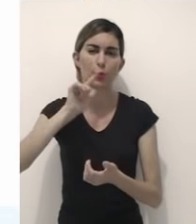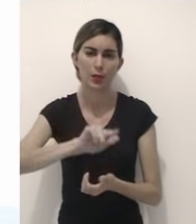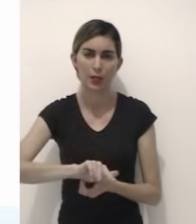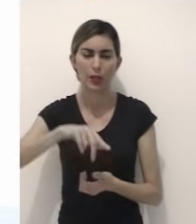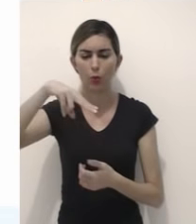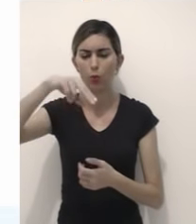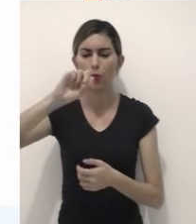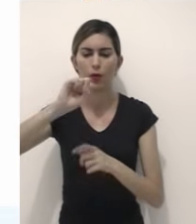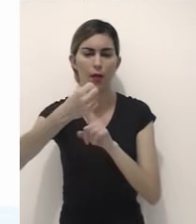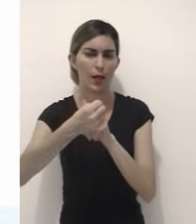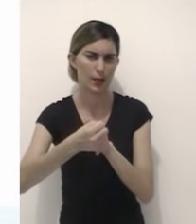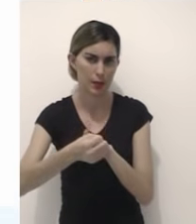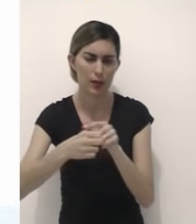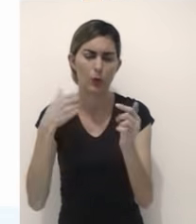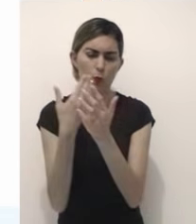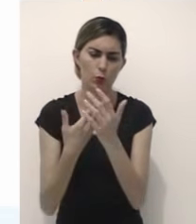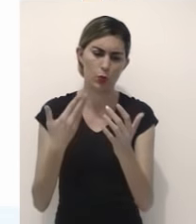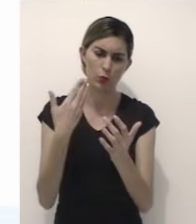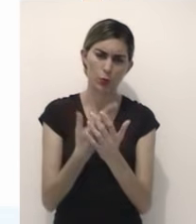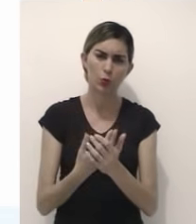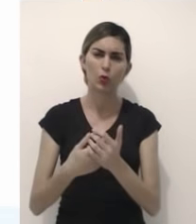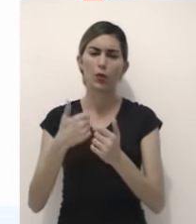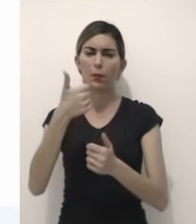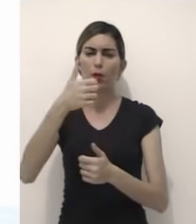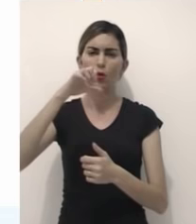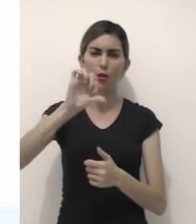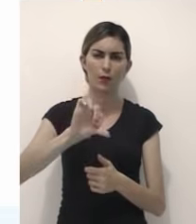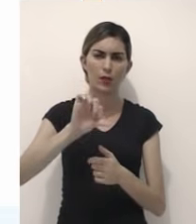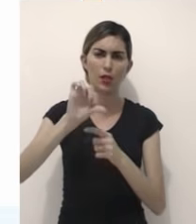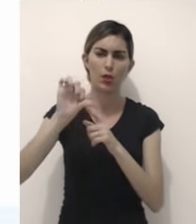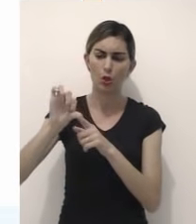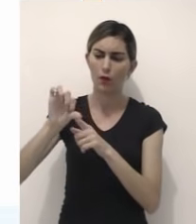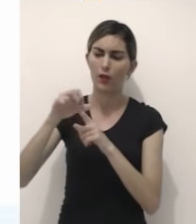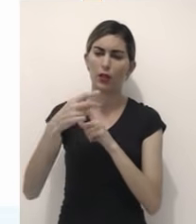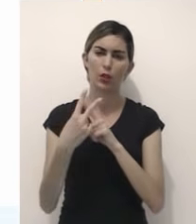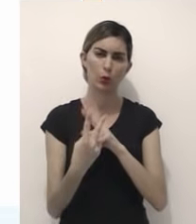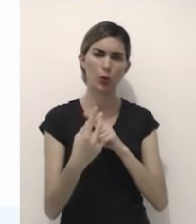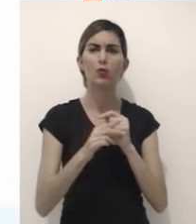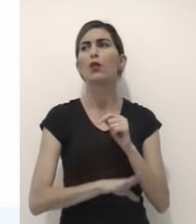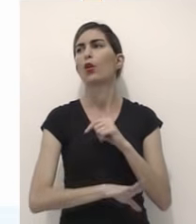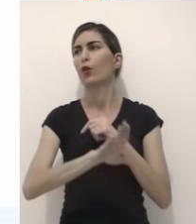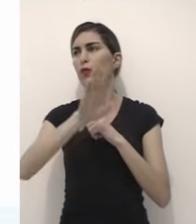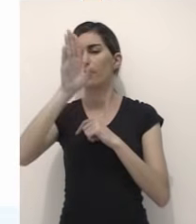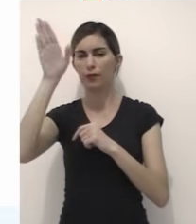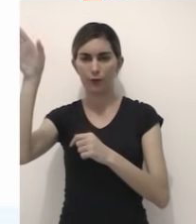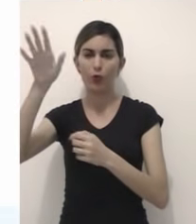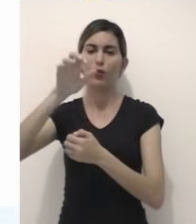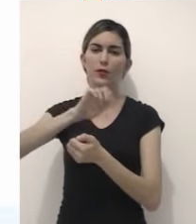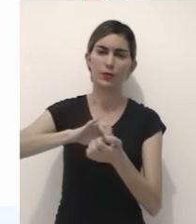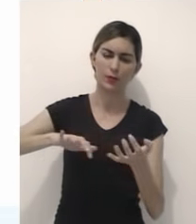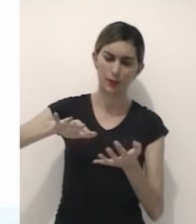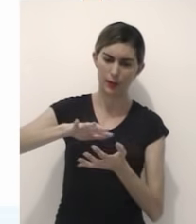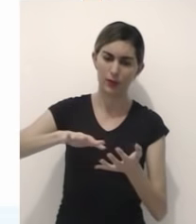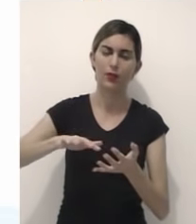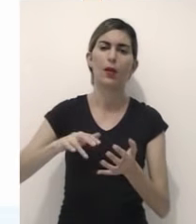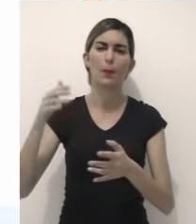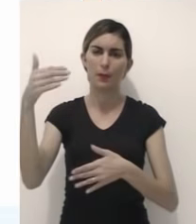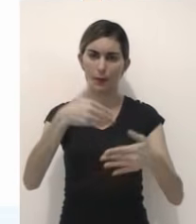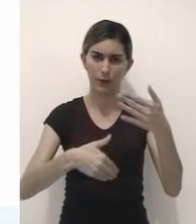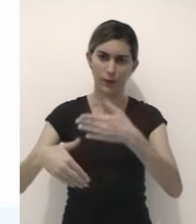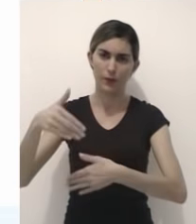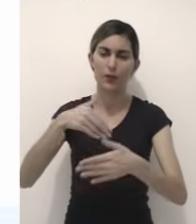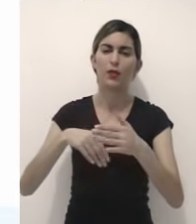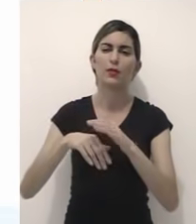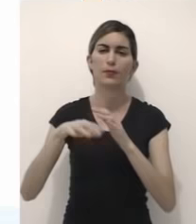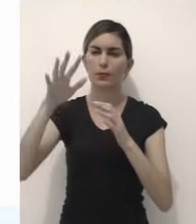NASA, estudou. E em 1992, ela foi para o espaço participar de uma missão muito